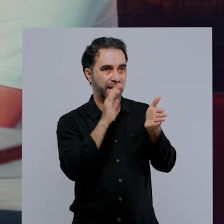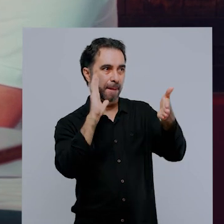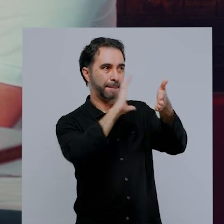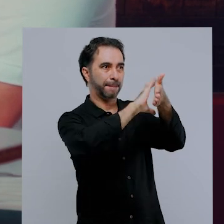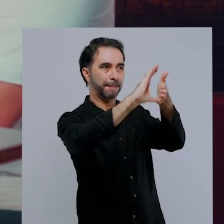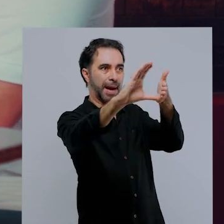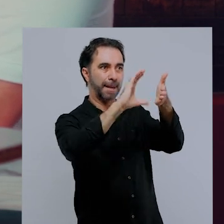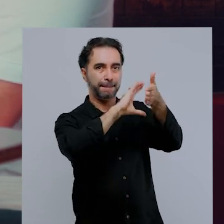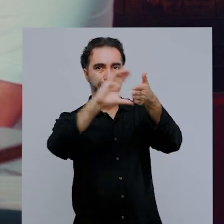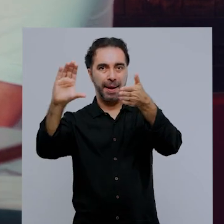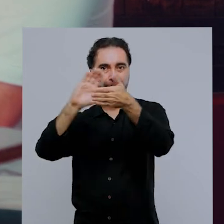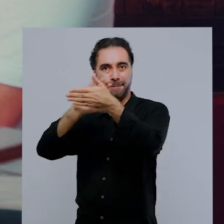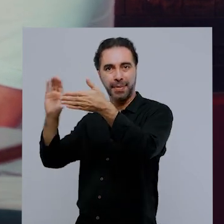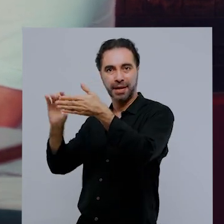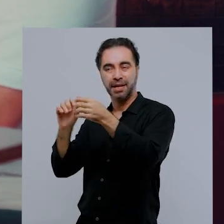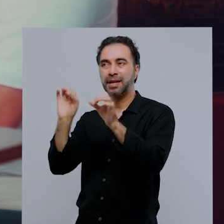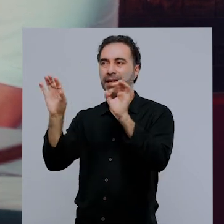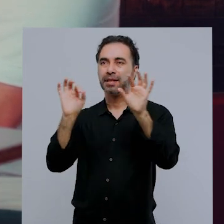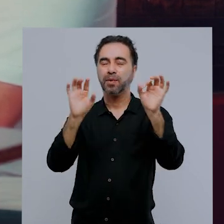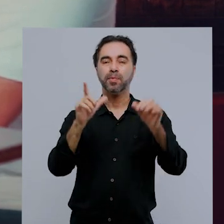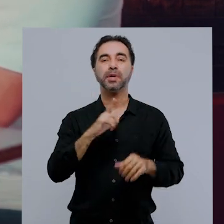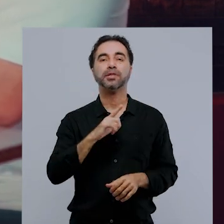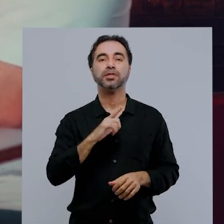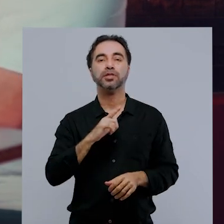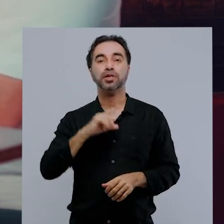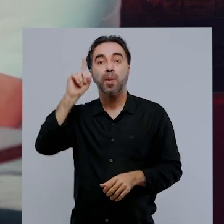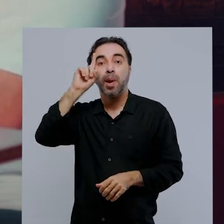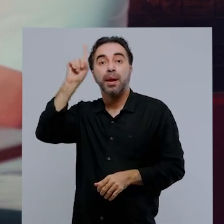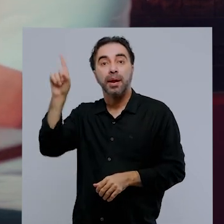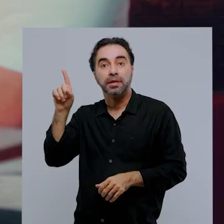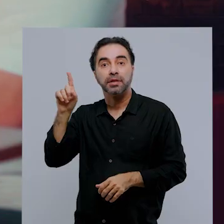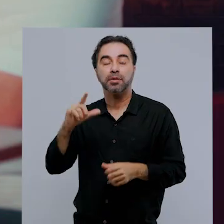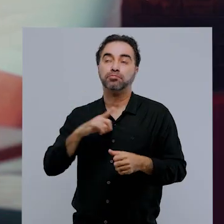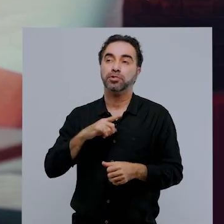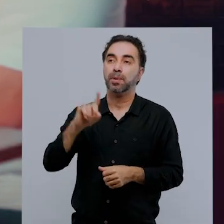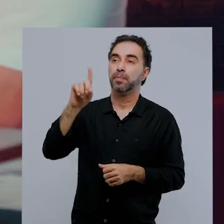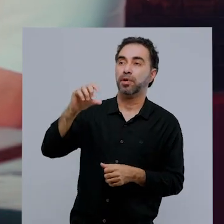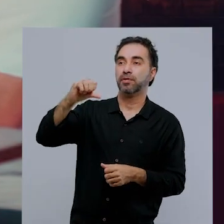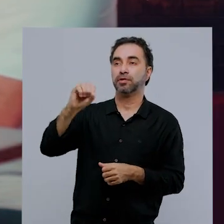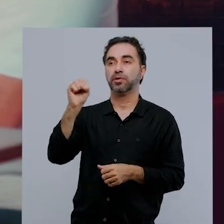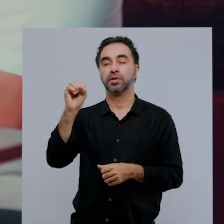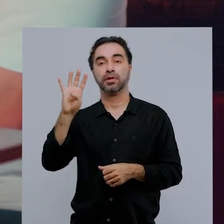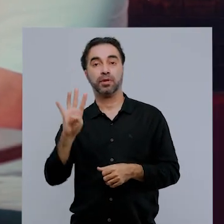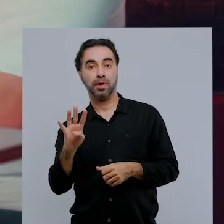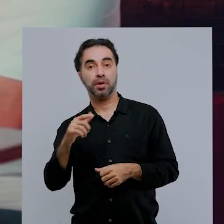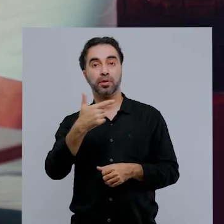para ver. Aí, cada uma delas tinha uma data. Então, tinha 1984,